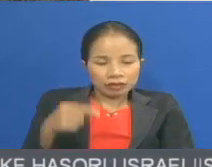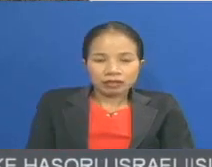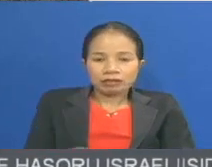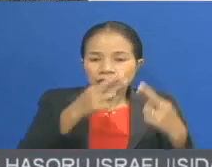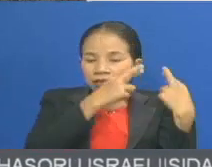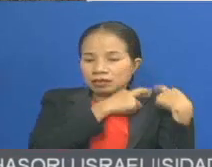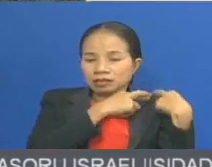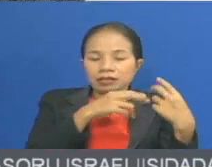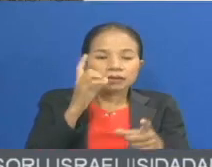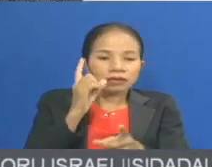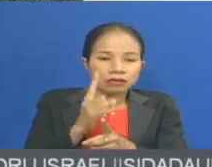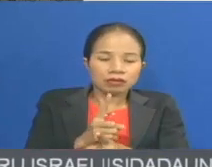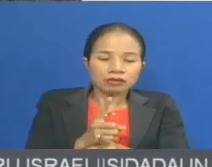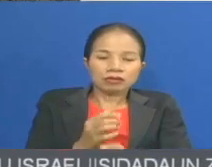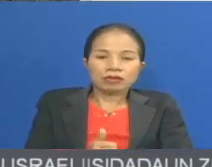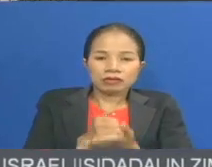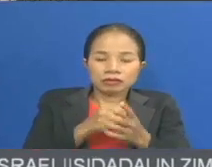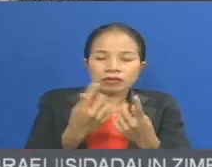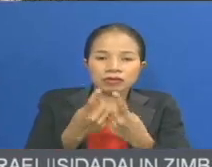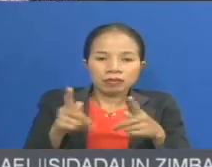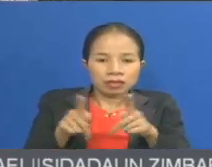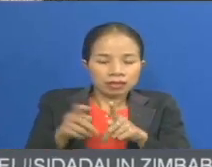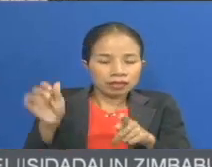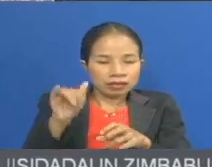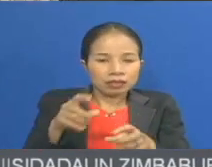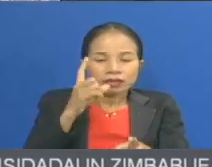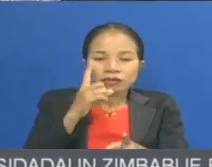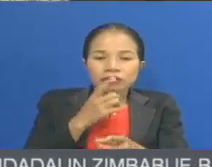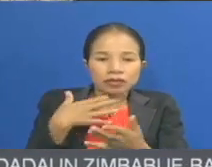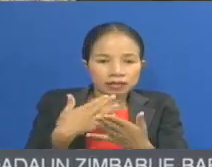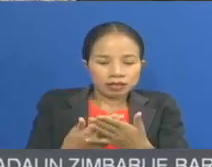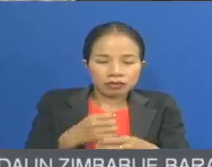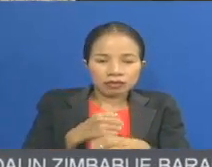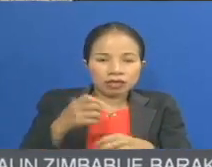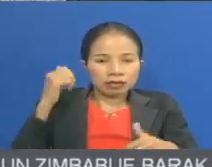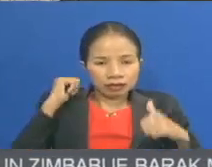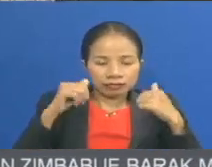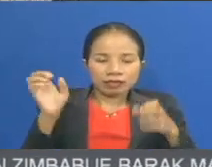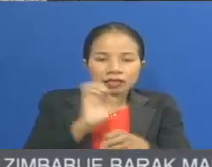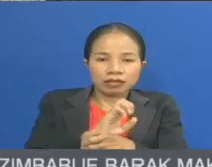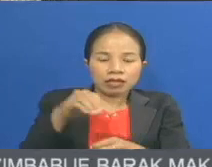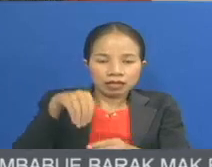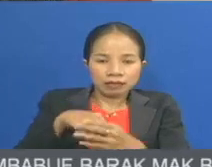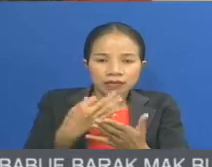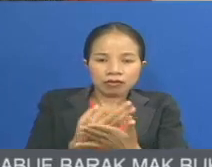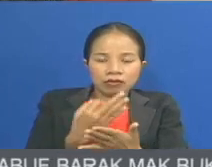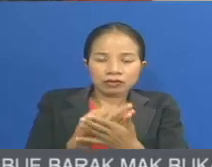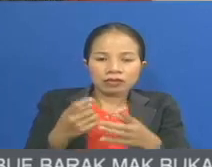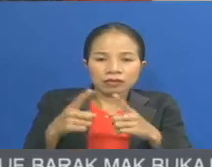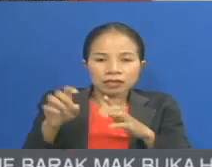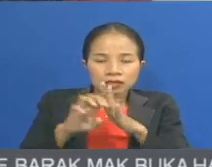ho imparcial, ho de atende investor sira ho digno, ho de relau atividade econômico no hatama receitas ba